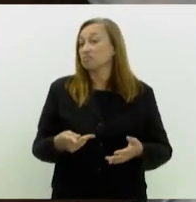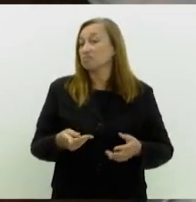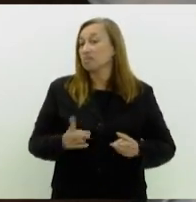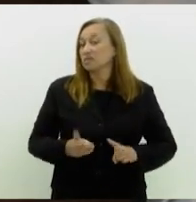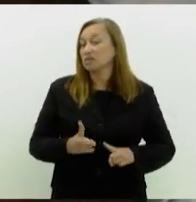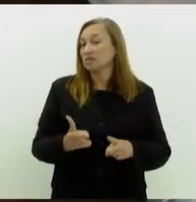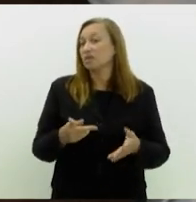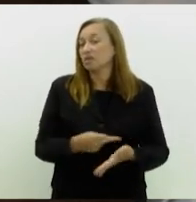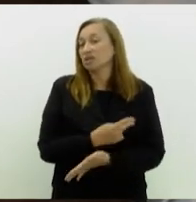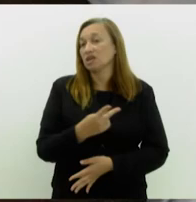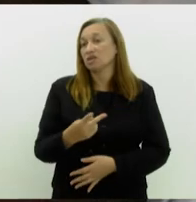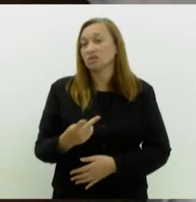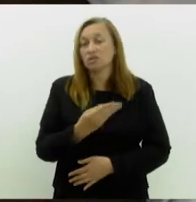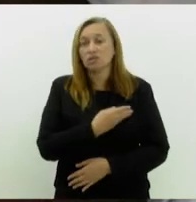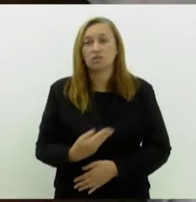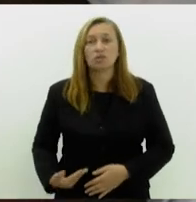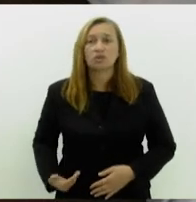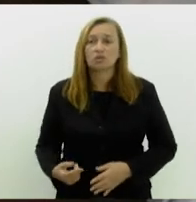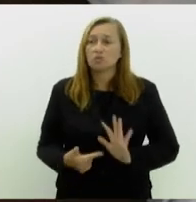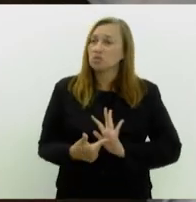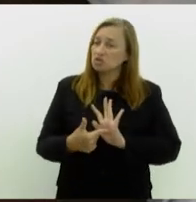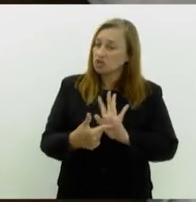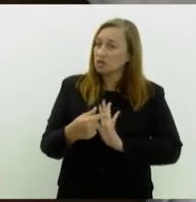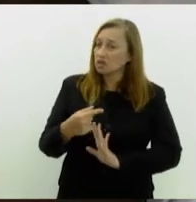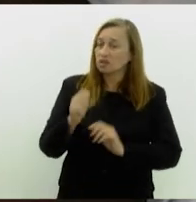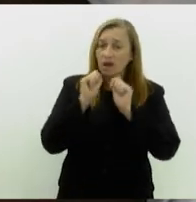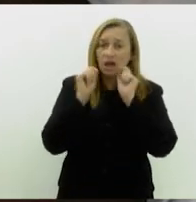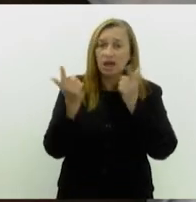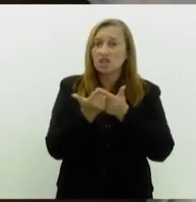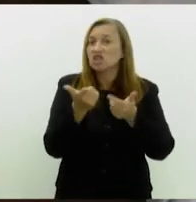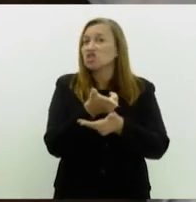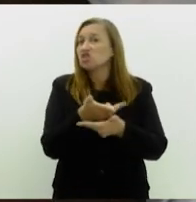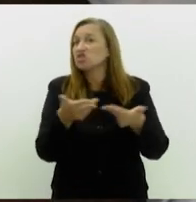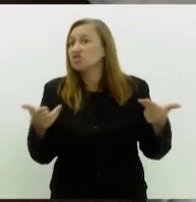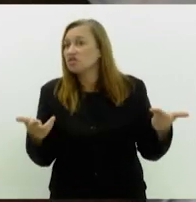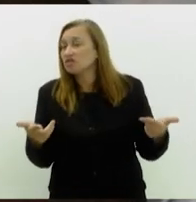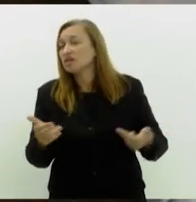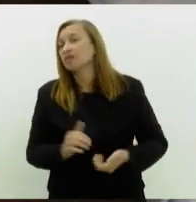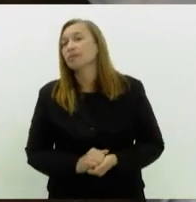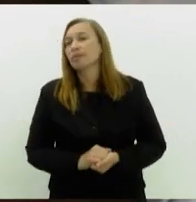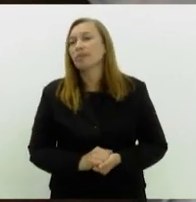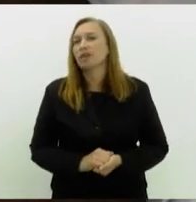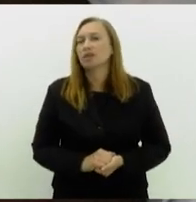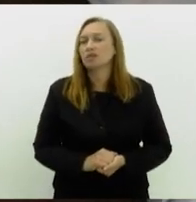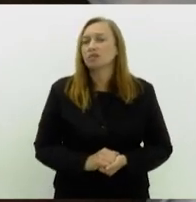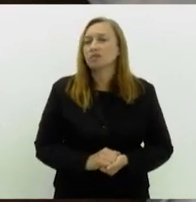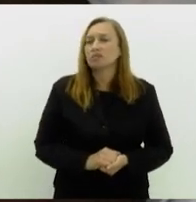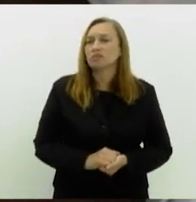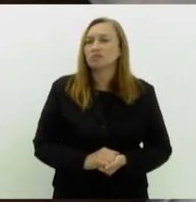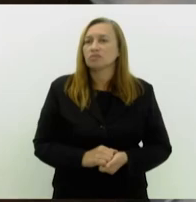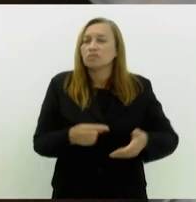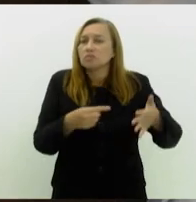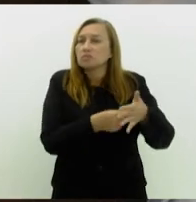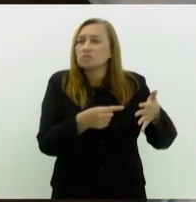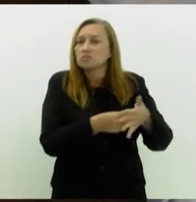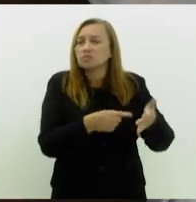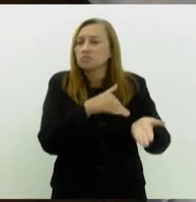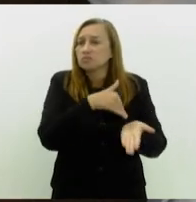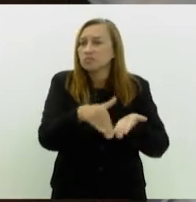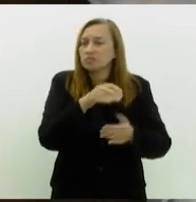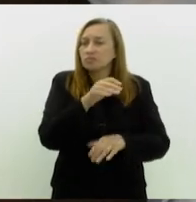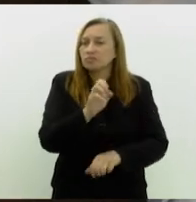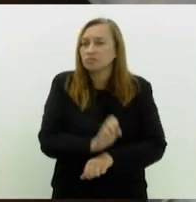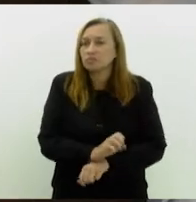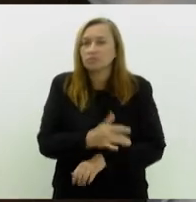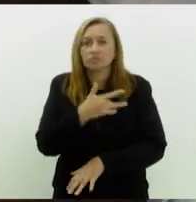pr pra assembleia legislativa diversos escândalos na Secretaria Estadual de